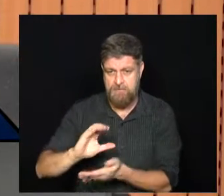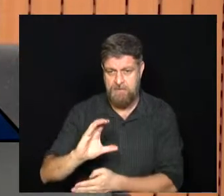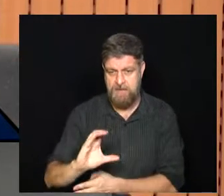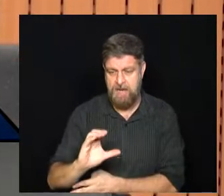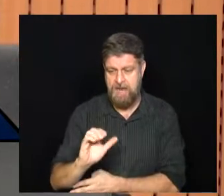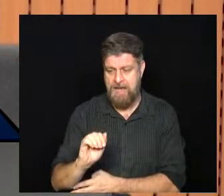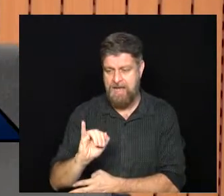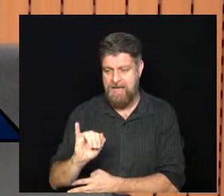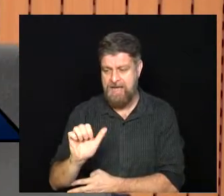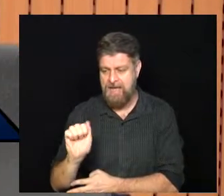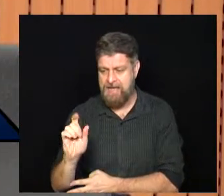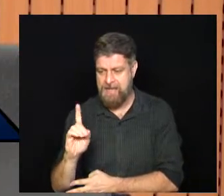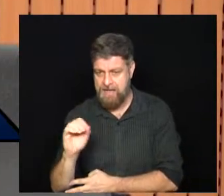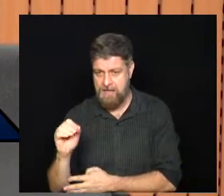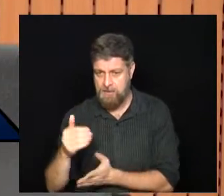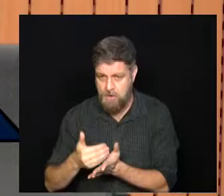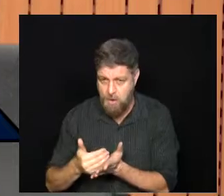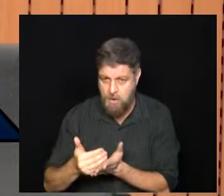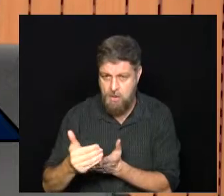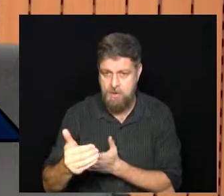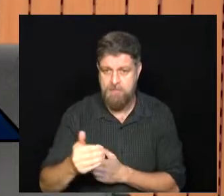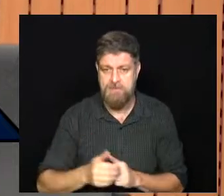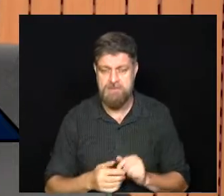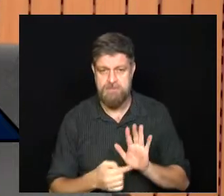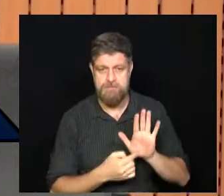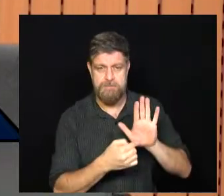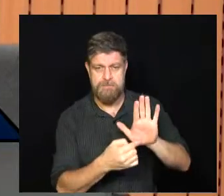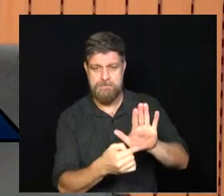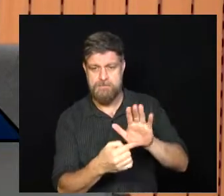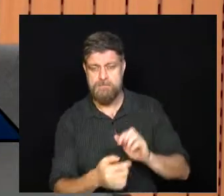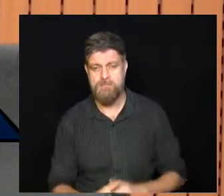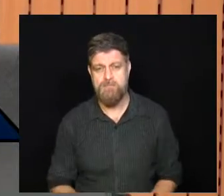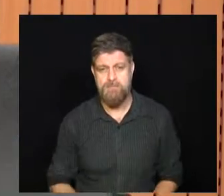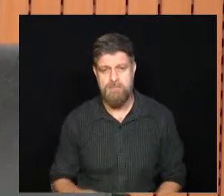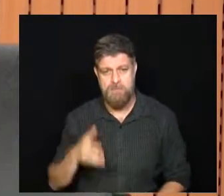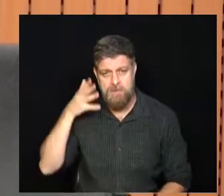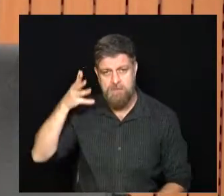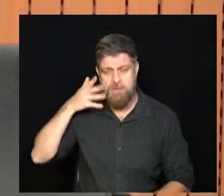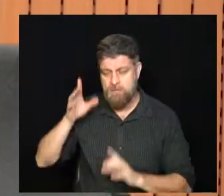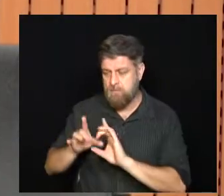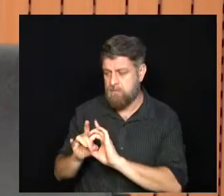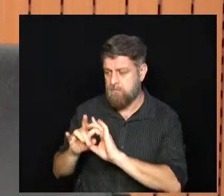que dar início ao nosso trabalho. Está com a palavra, secretário.